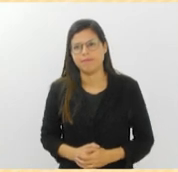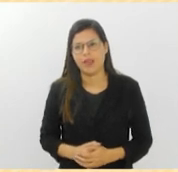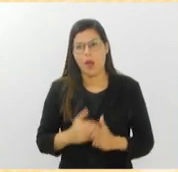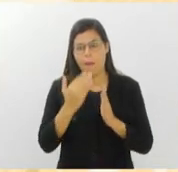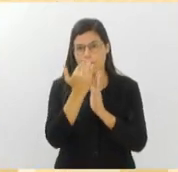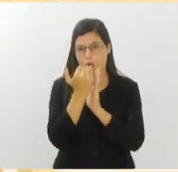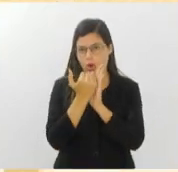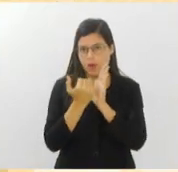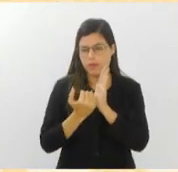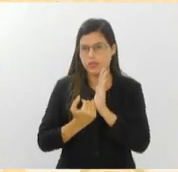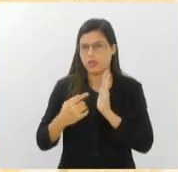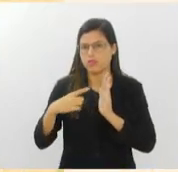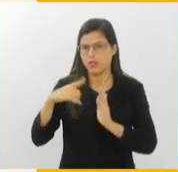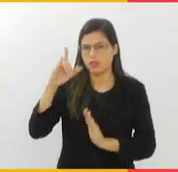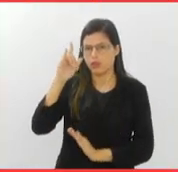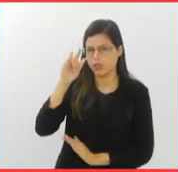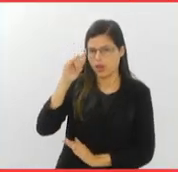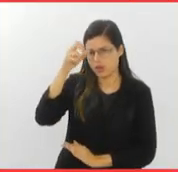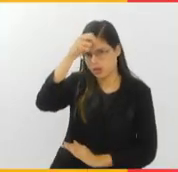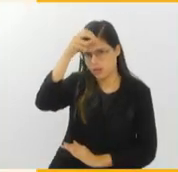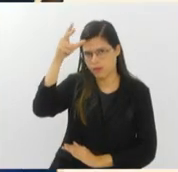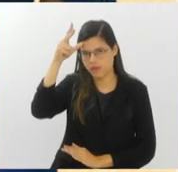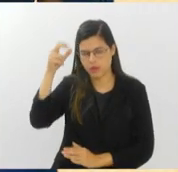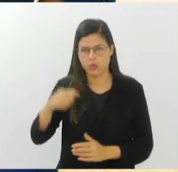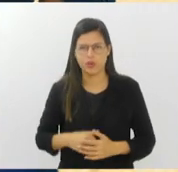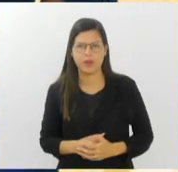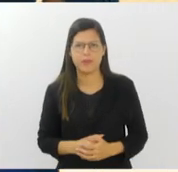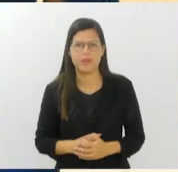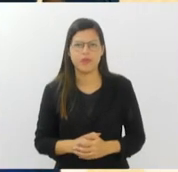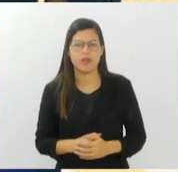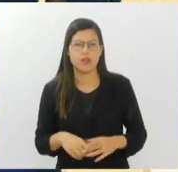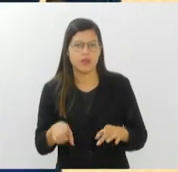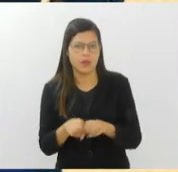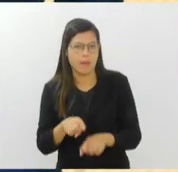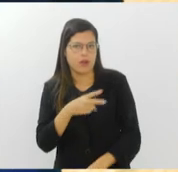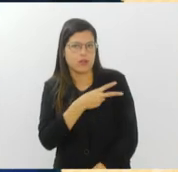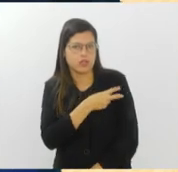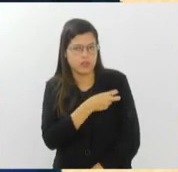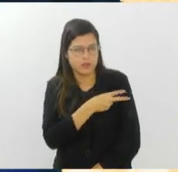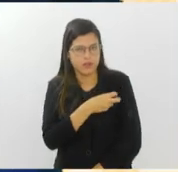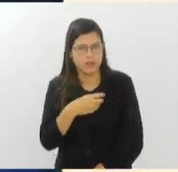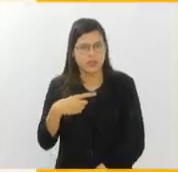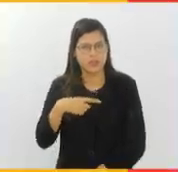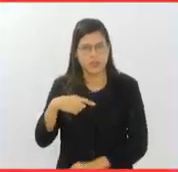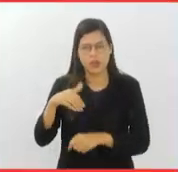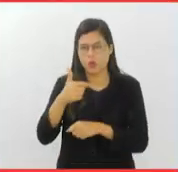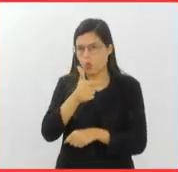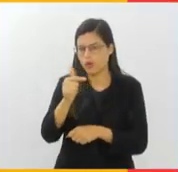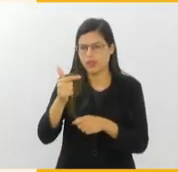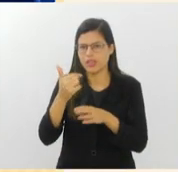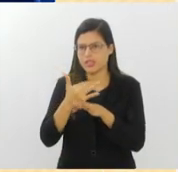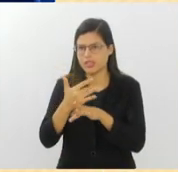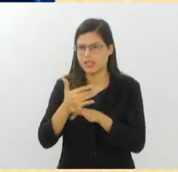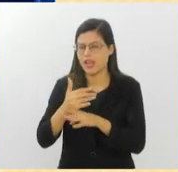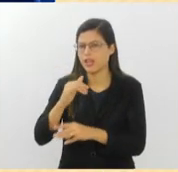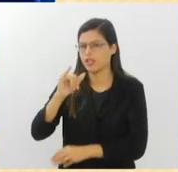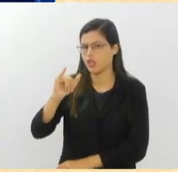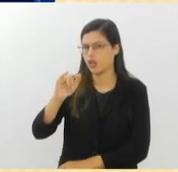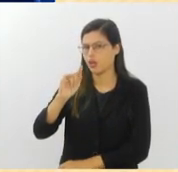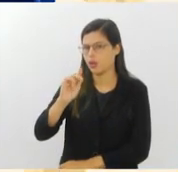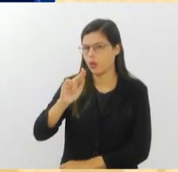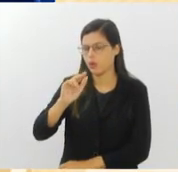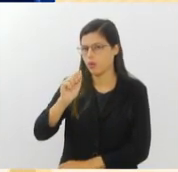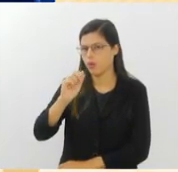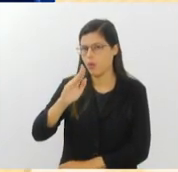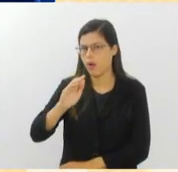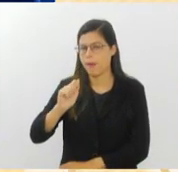completa está disponível no Instagram da Prefeitura. E na região dos Lagos, tem mais cidade fazendo aniversário. Iguaba Grande comemora